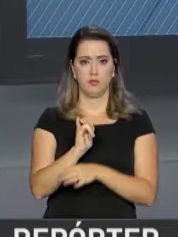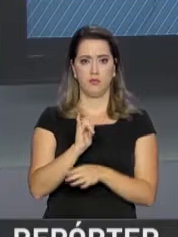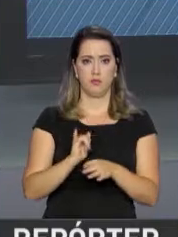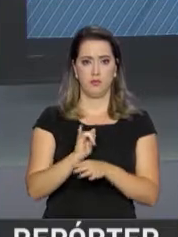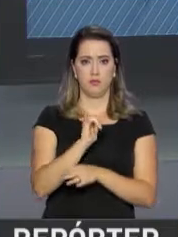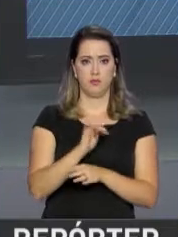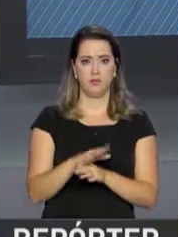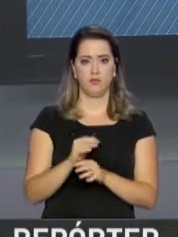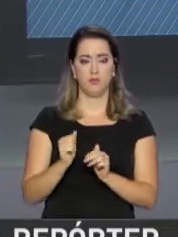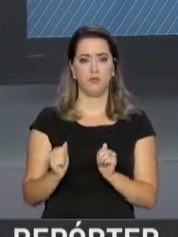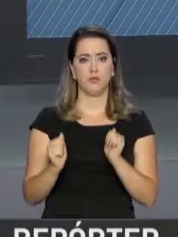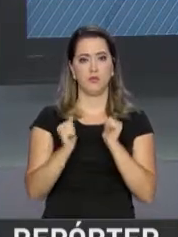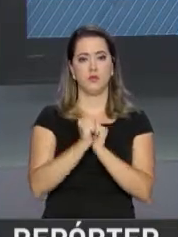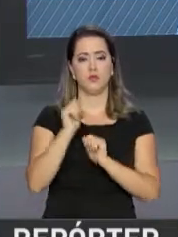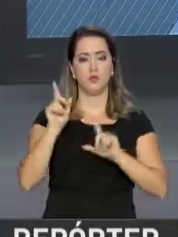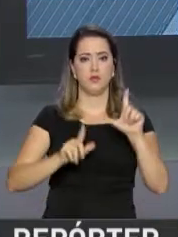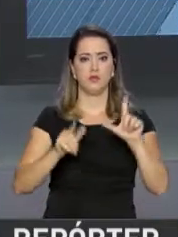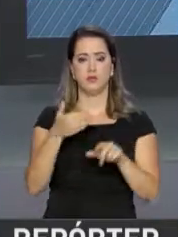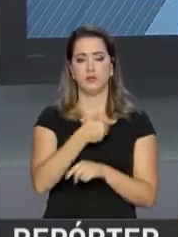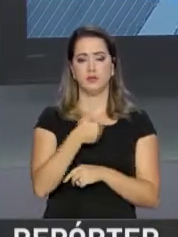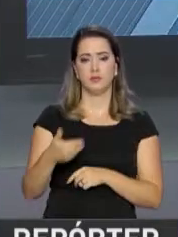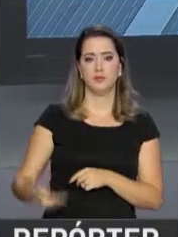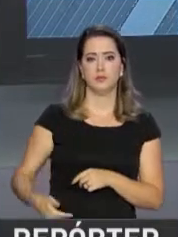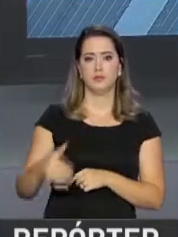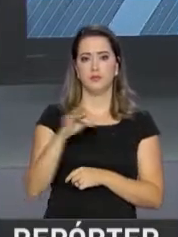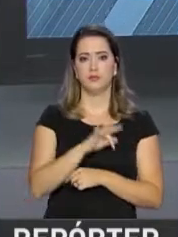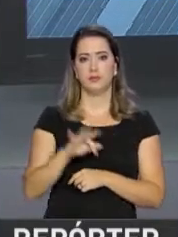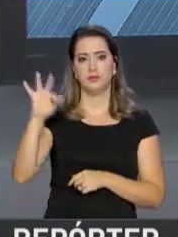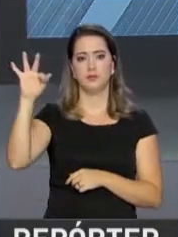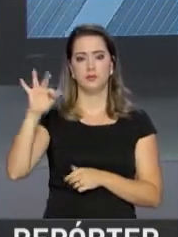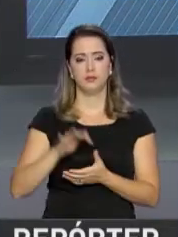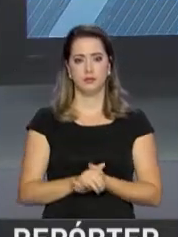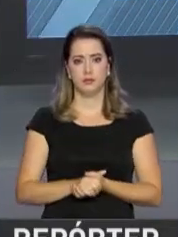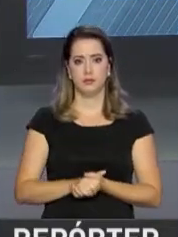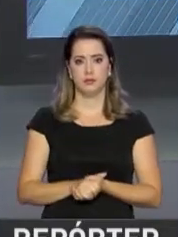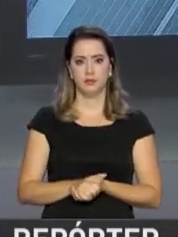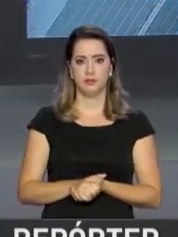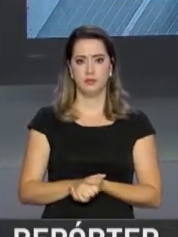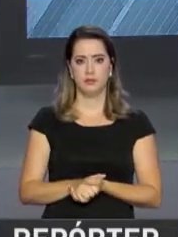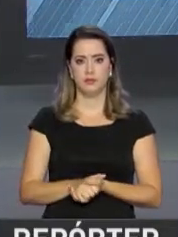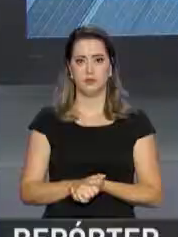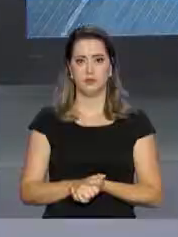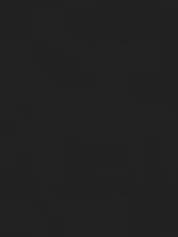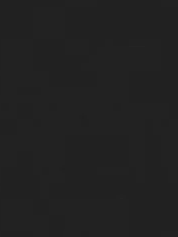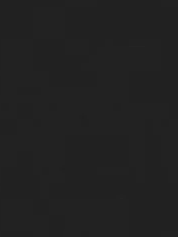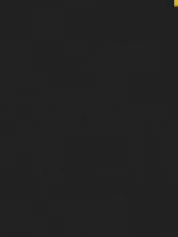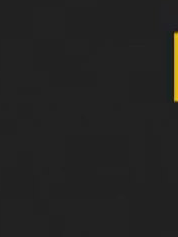reportagens no youtube continue com a gente na nbr a tv do governo federal